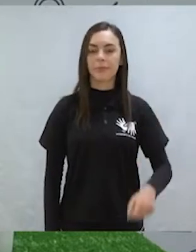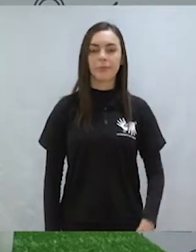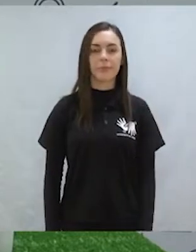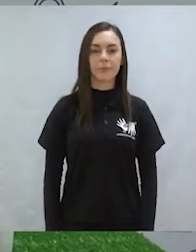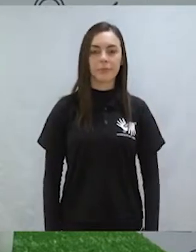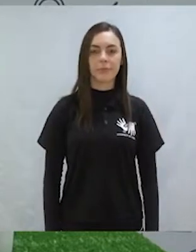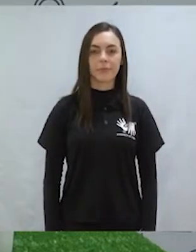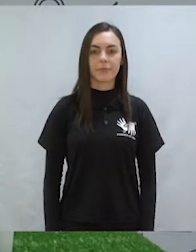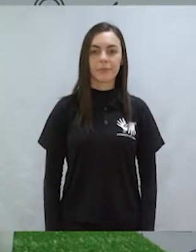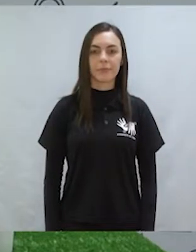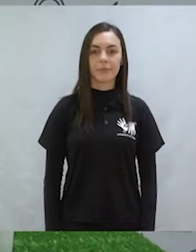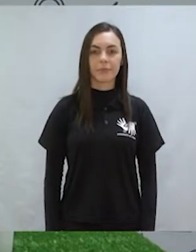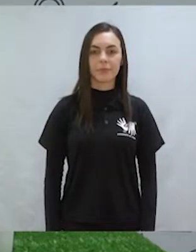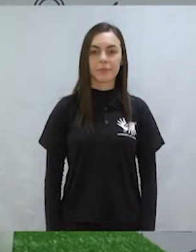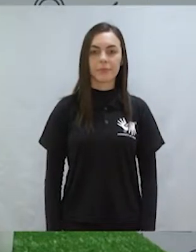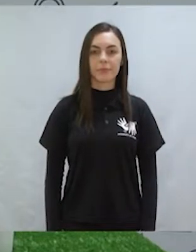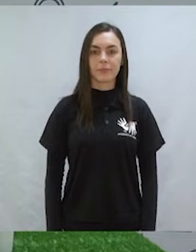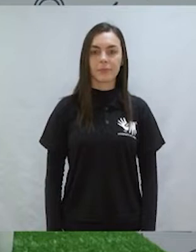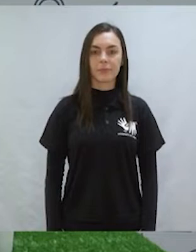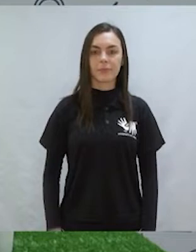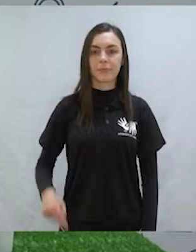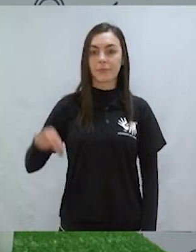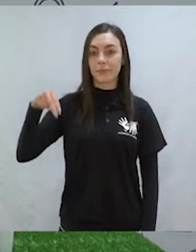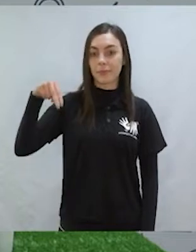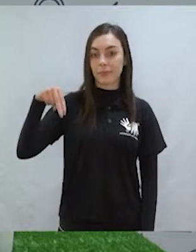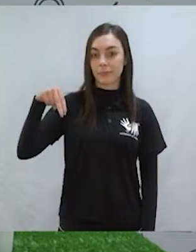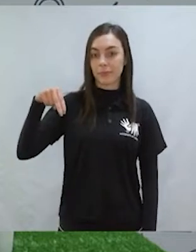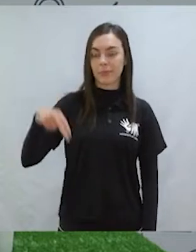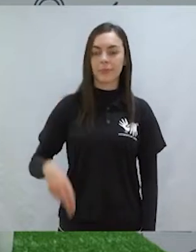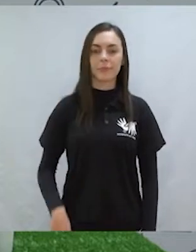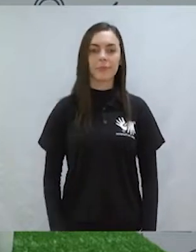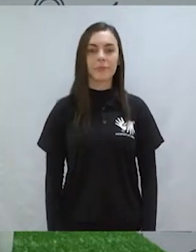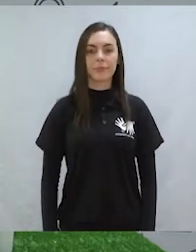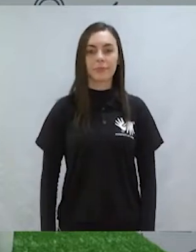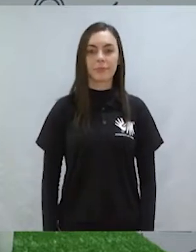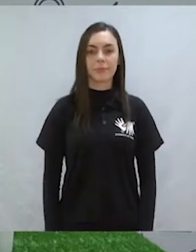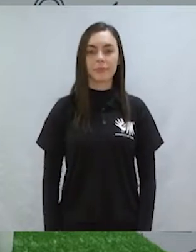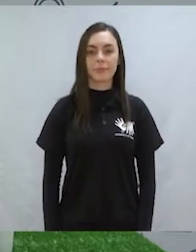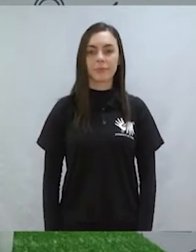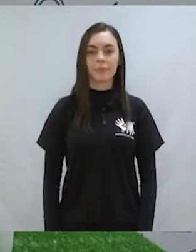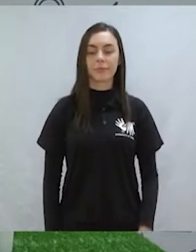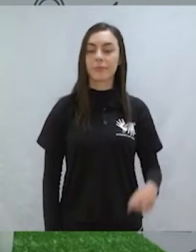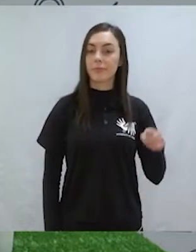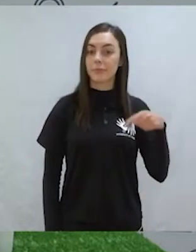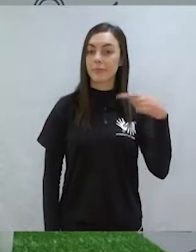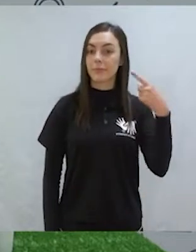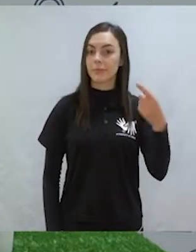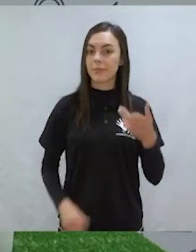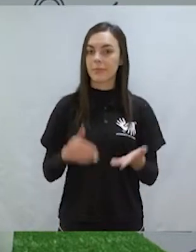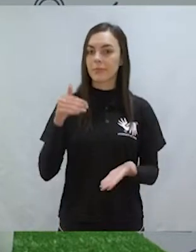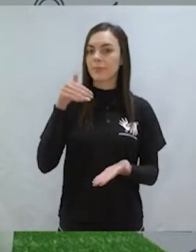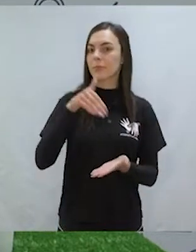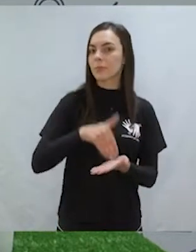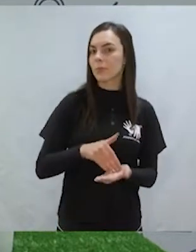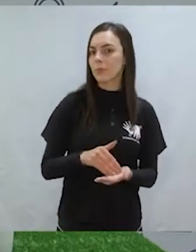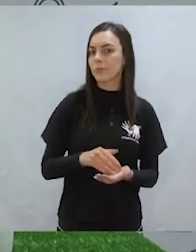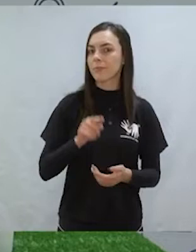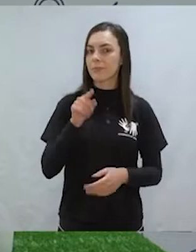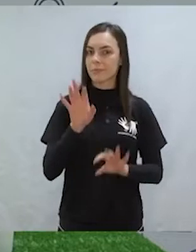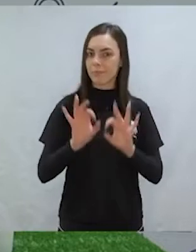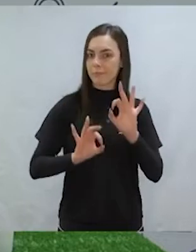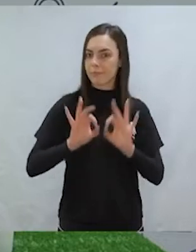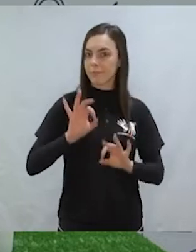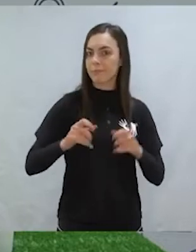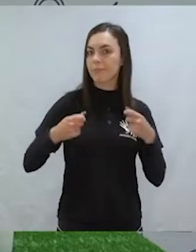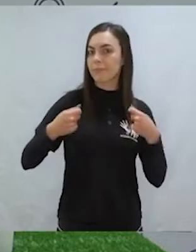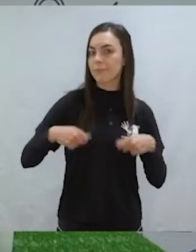Próxima letra, letra N. E a última letra que vocês